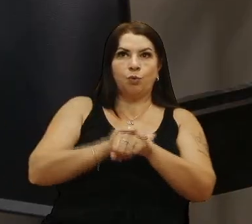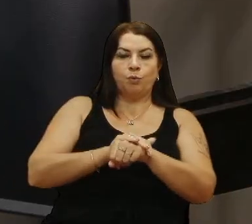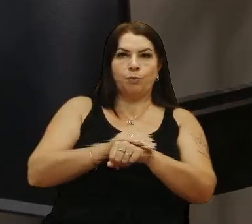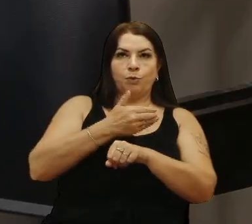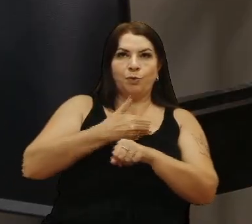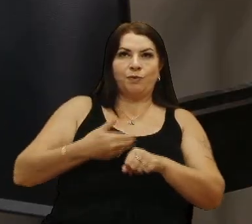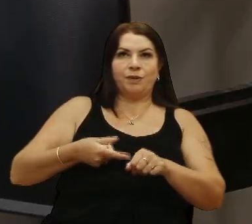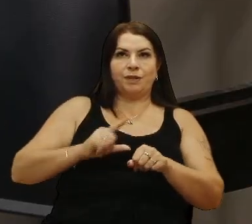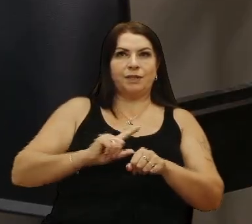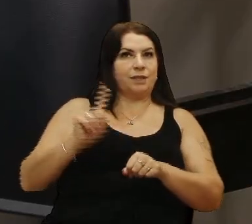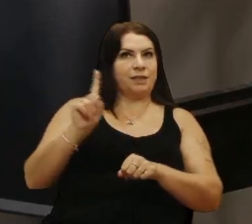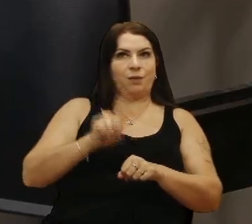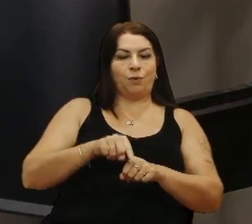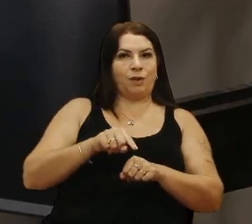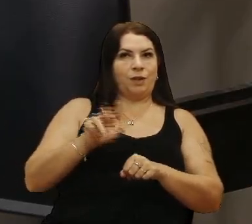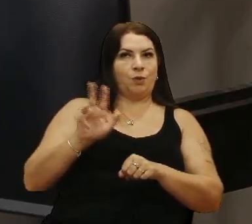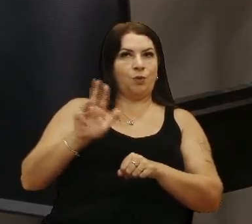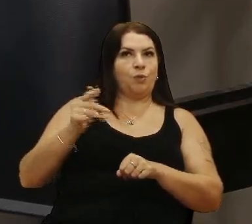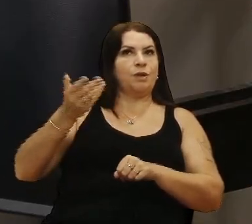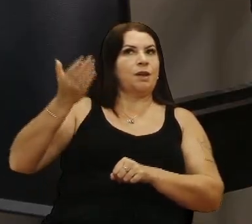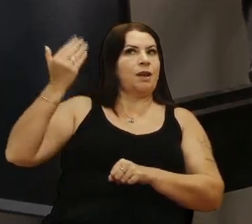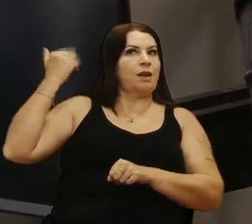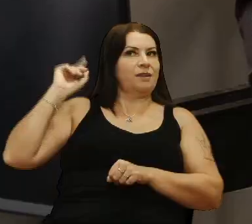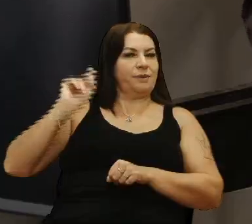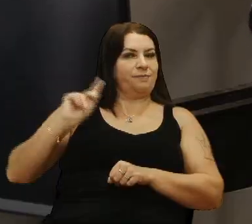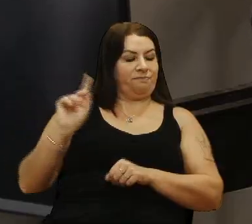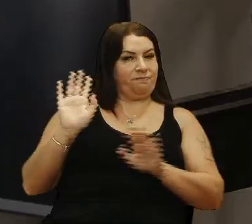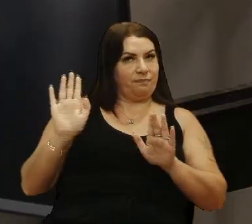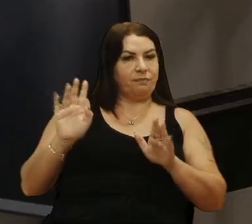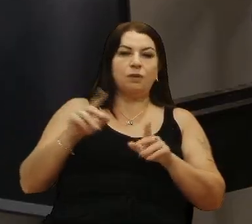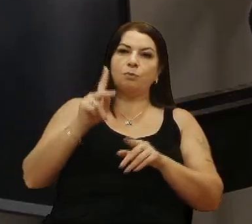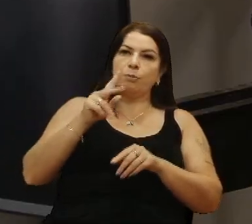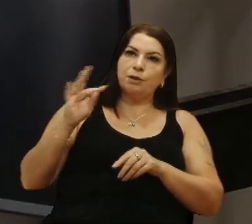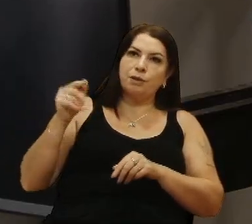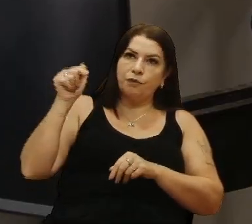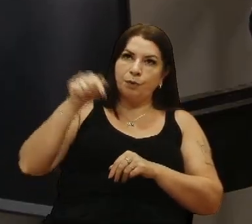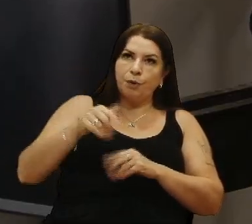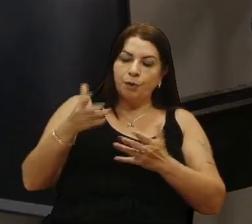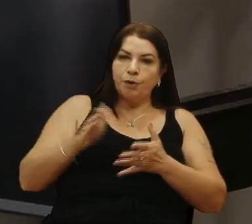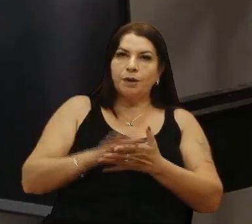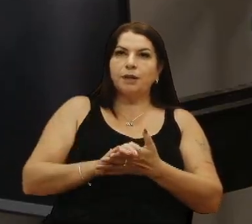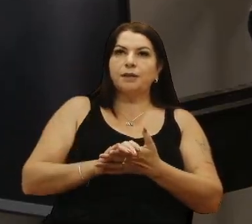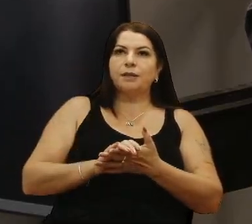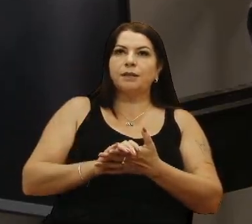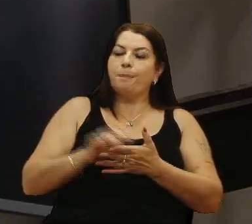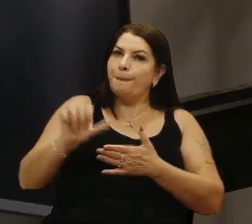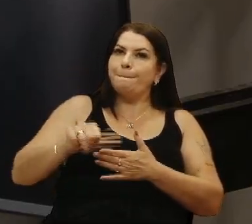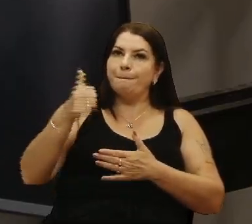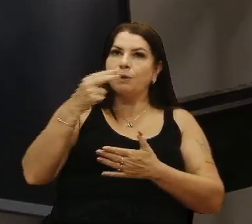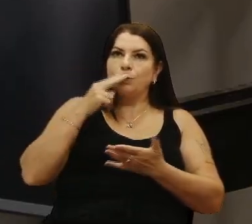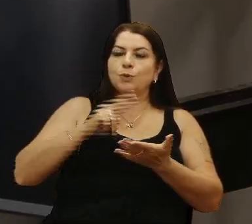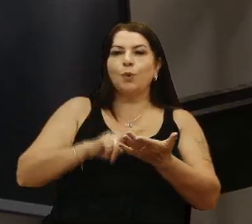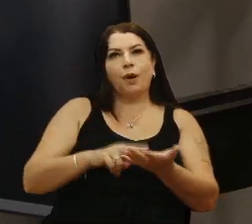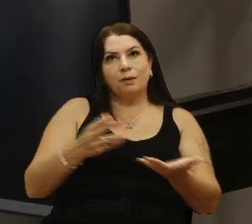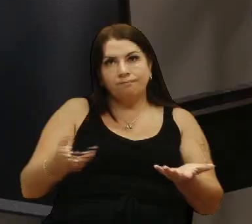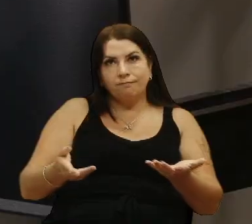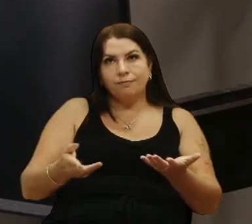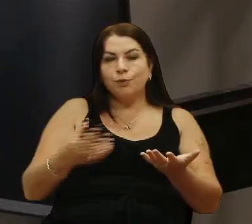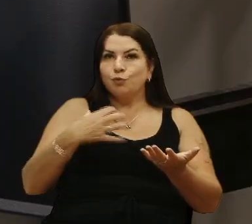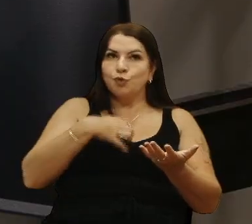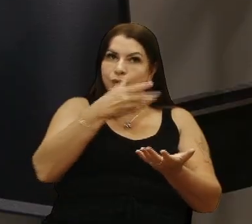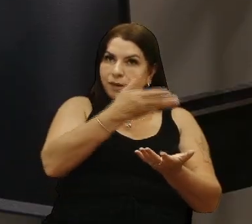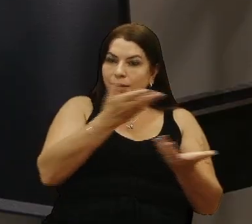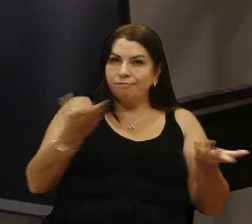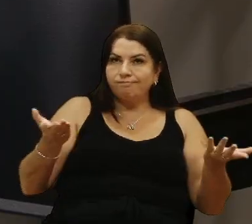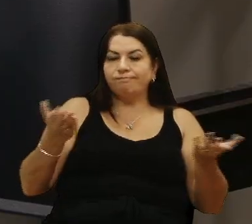anteriores, Fantinel, não é do Lula, tá? É dos governos anteriores. Então, o PT veio agora para melhorar os Correios do jeito que ele